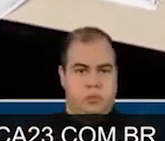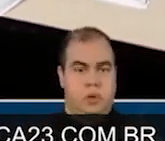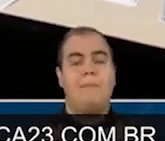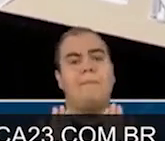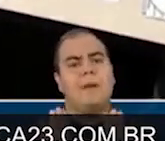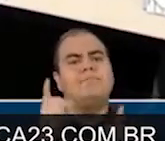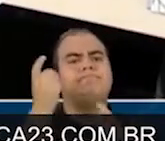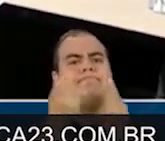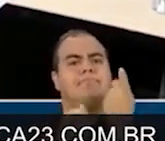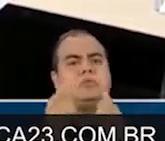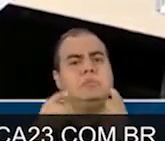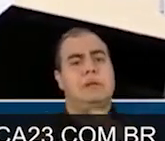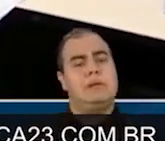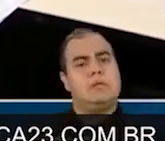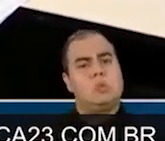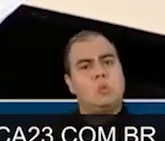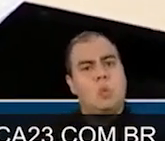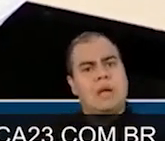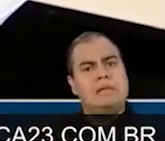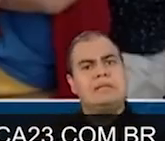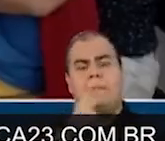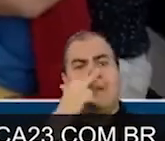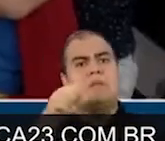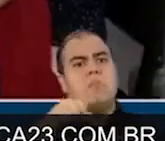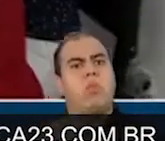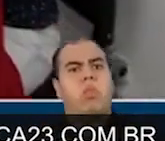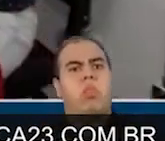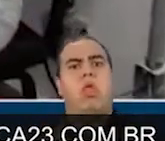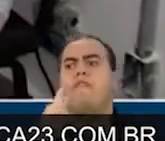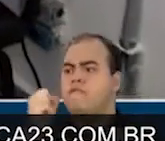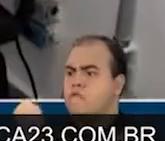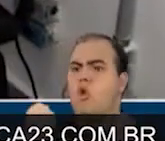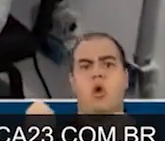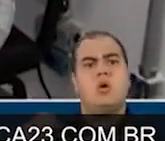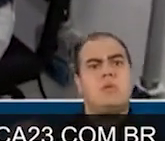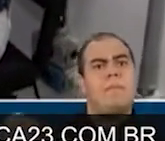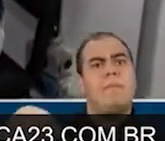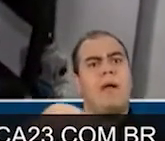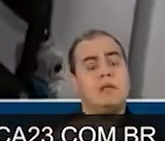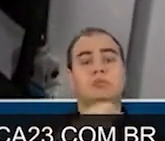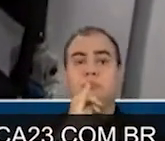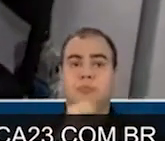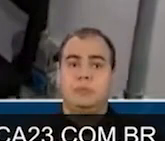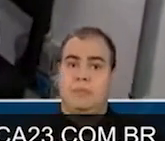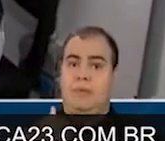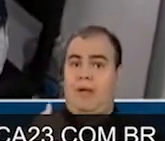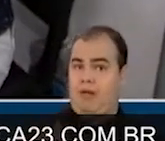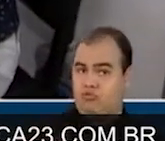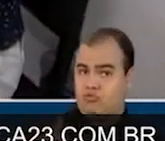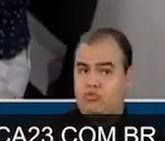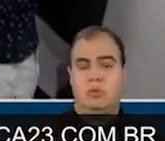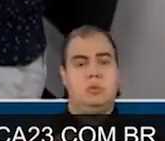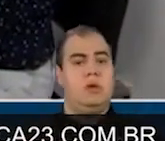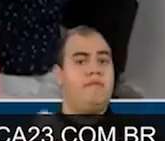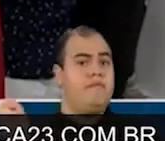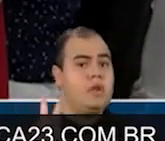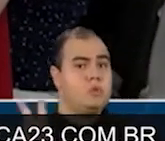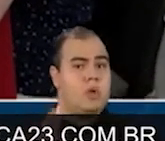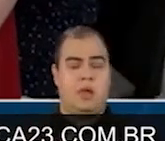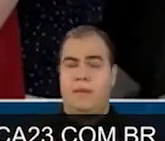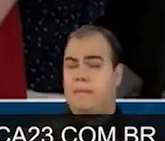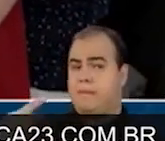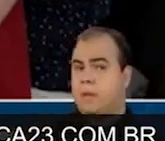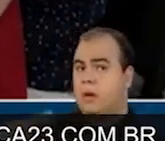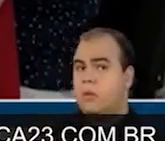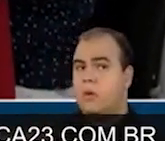preocupação é que essa doença, o sarampo, voltou com força em alguns países vizinhos, como Argentina, Venezuela e também Paraguai. E